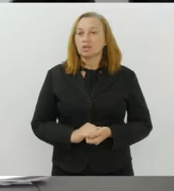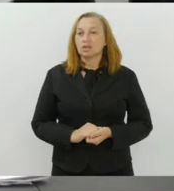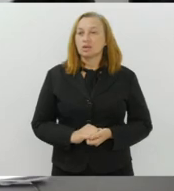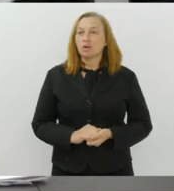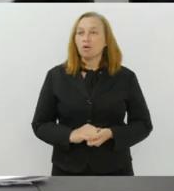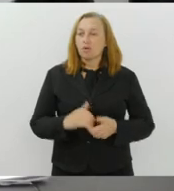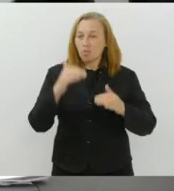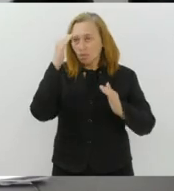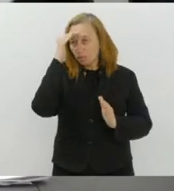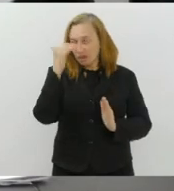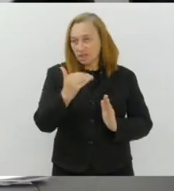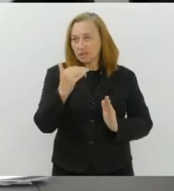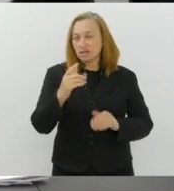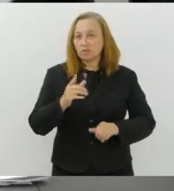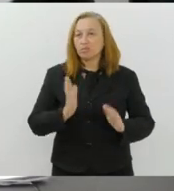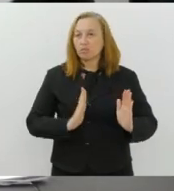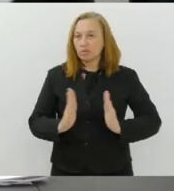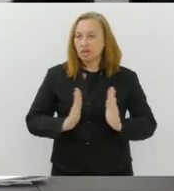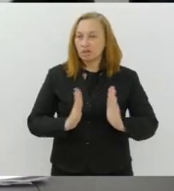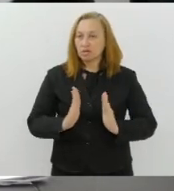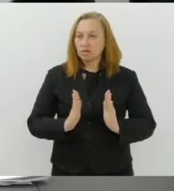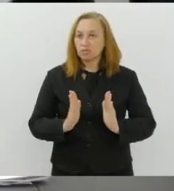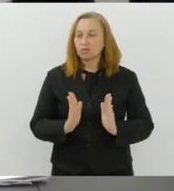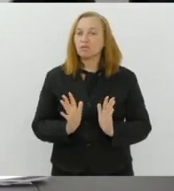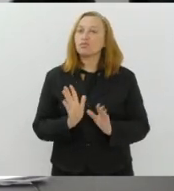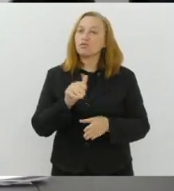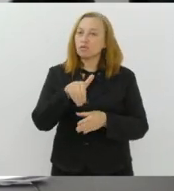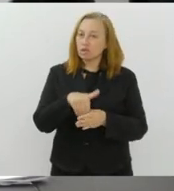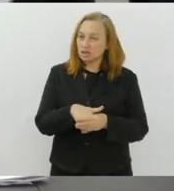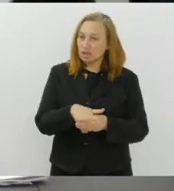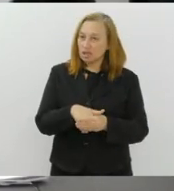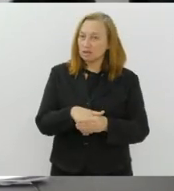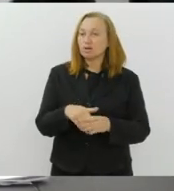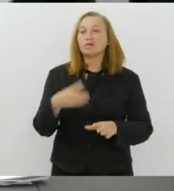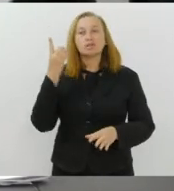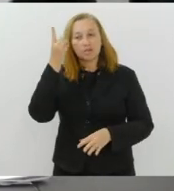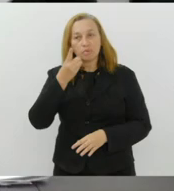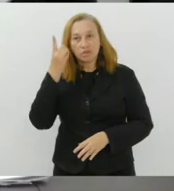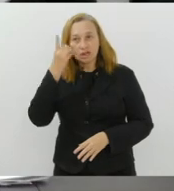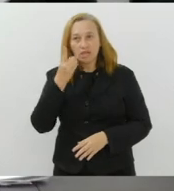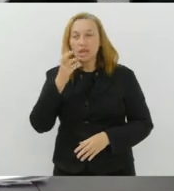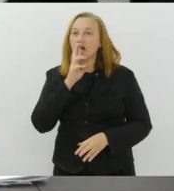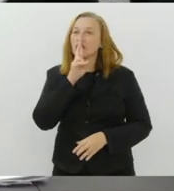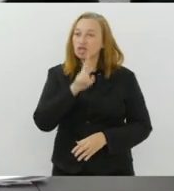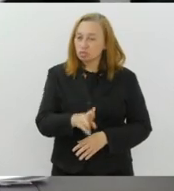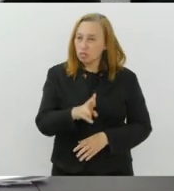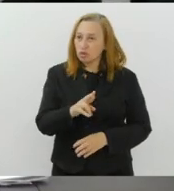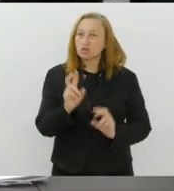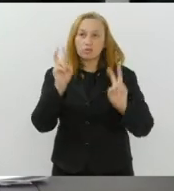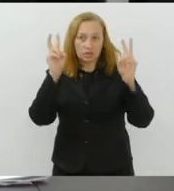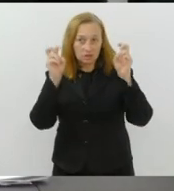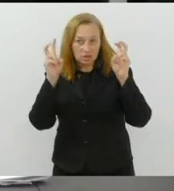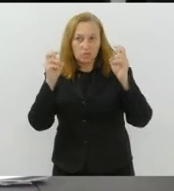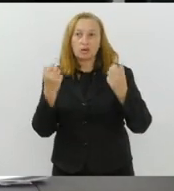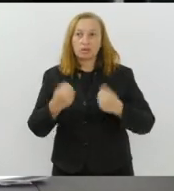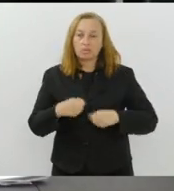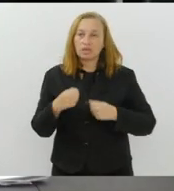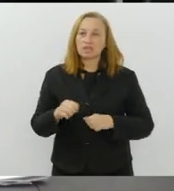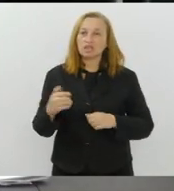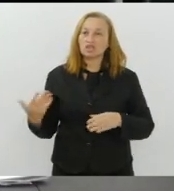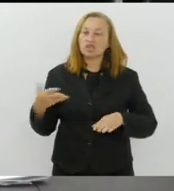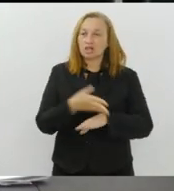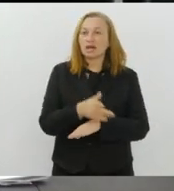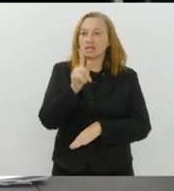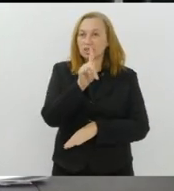foi deferido e também votado pelos demais deputados, que a resposta sobre esta questão precisa vir em 7 dias